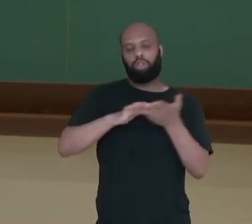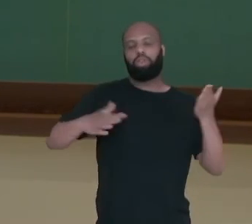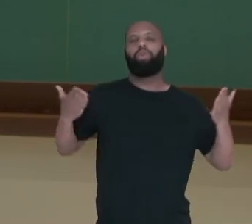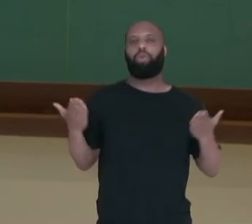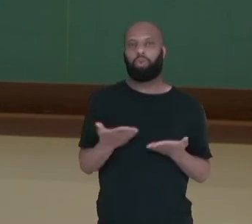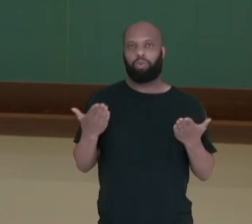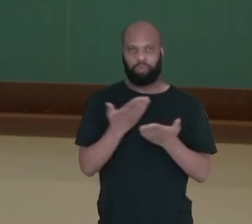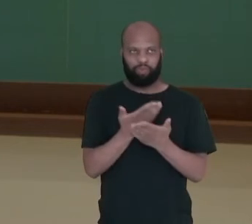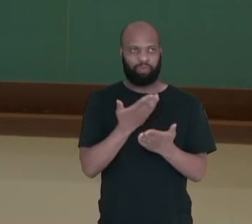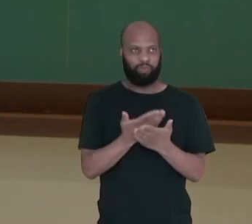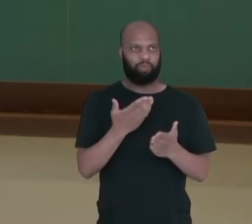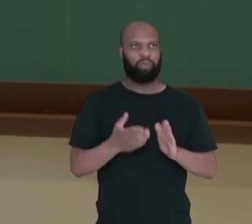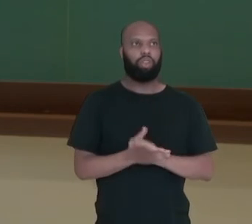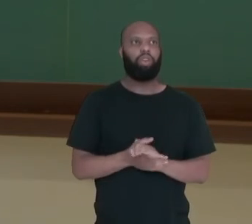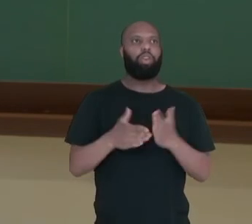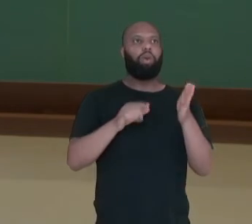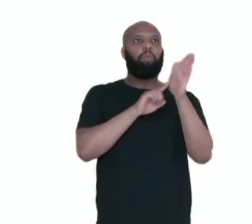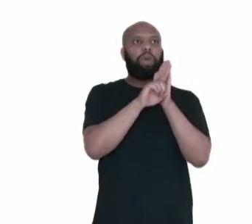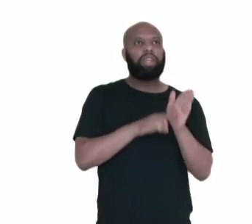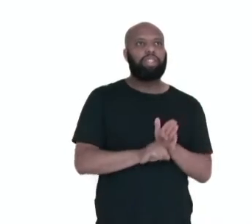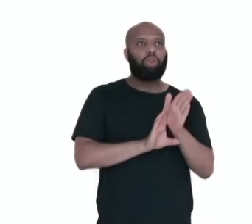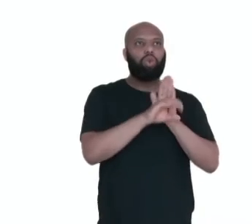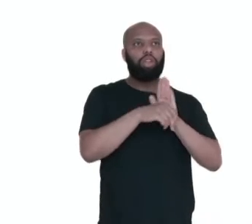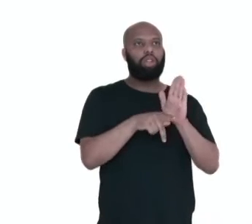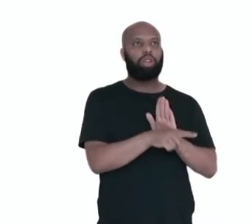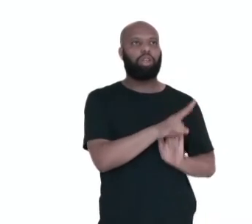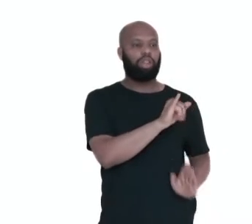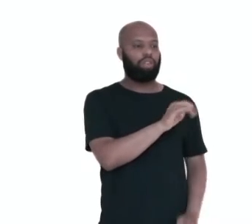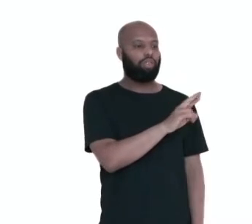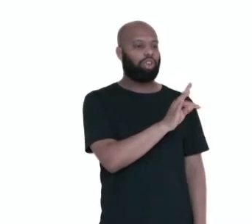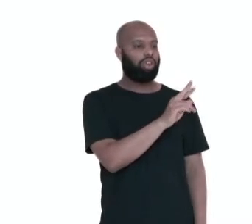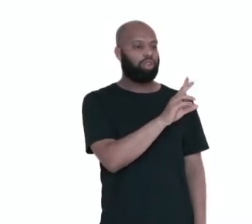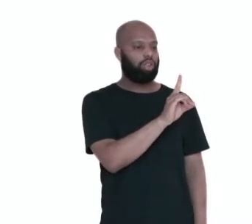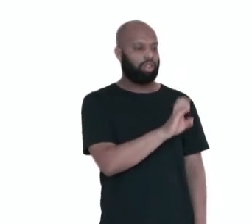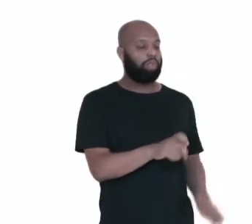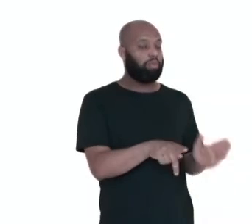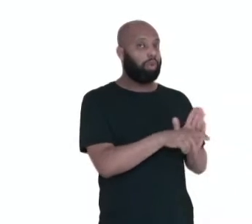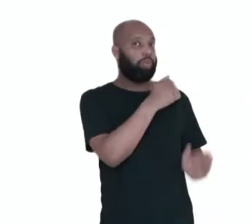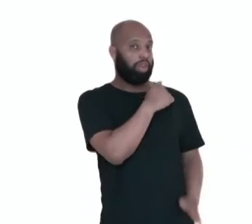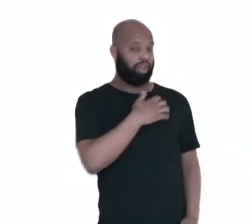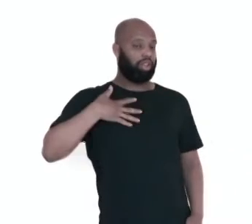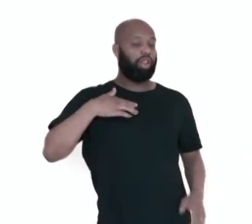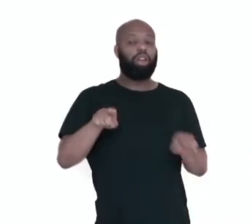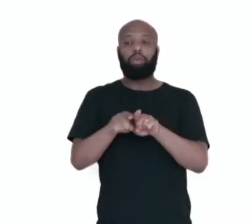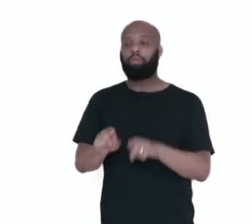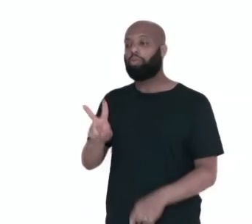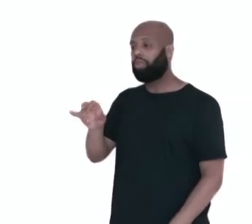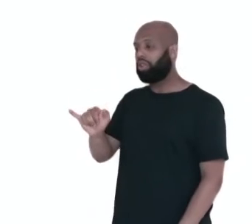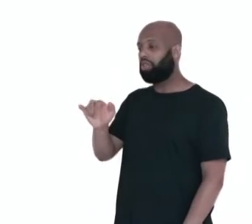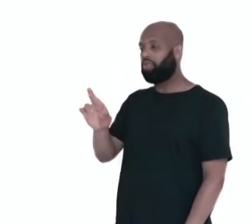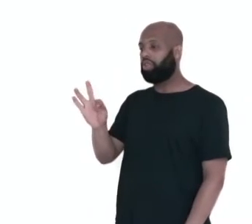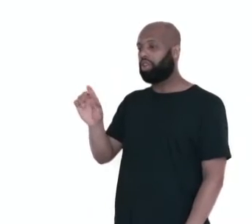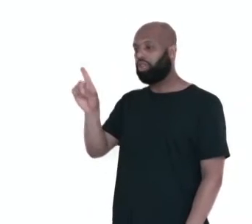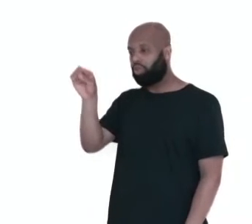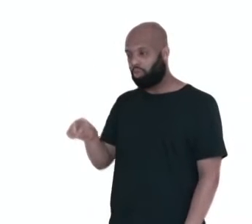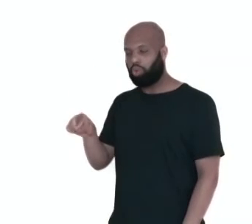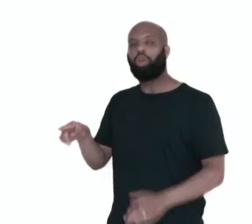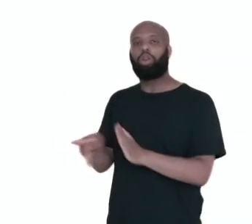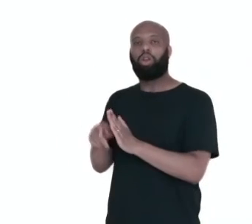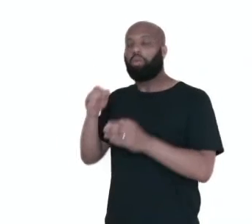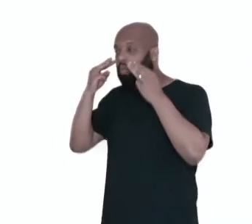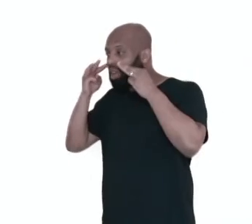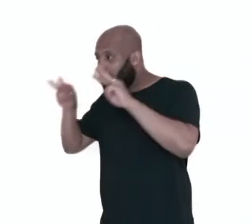atividade dessa aula. Pesquise o conceito de virtude em Aristóteles e virtude em Maquiavel. Em